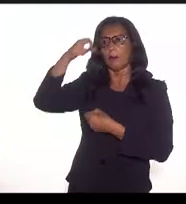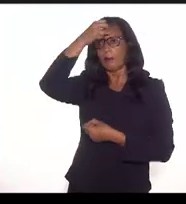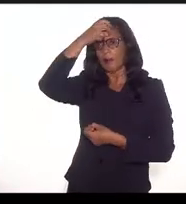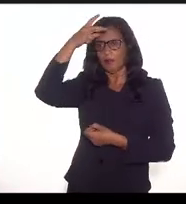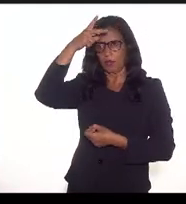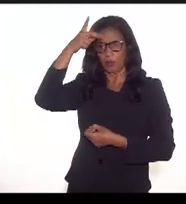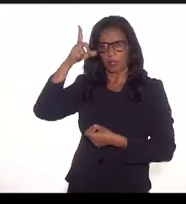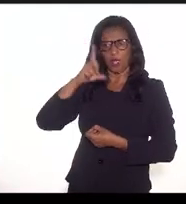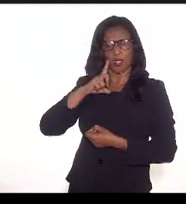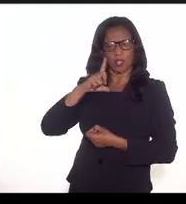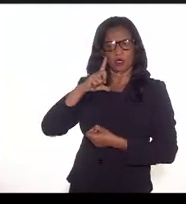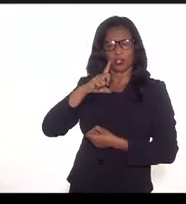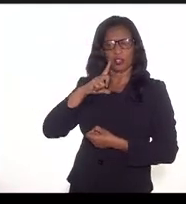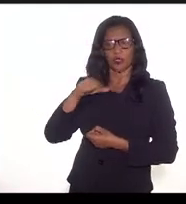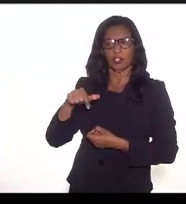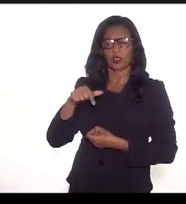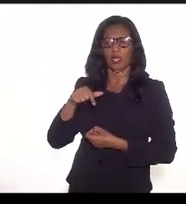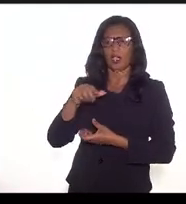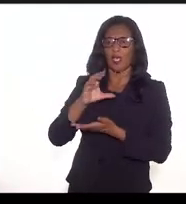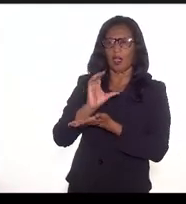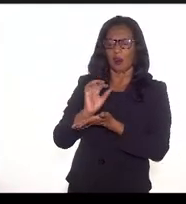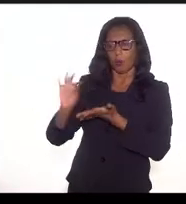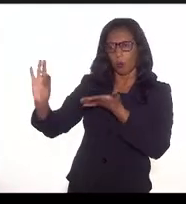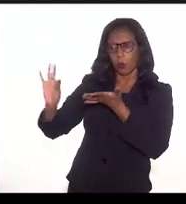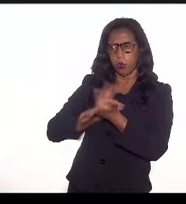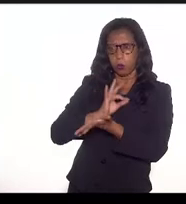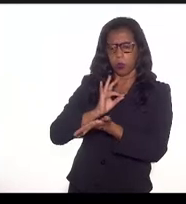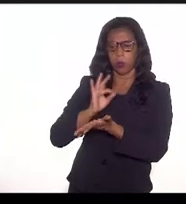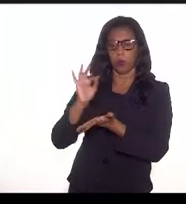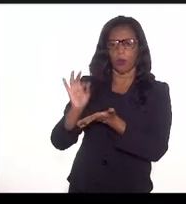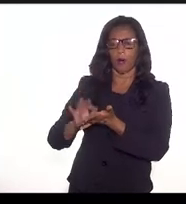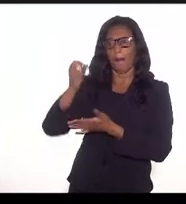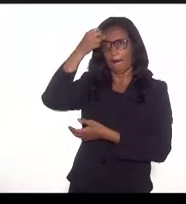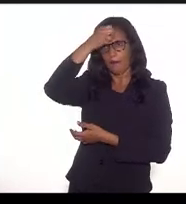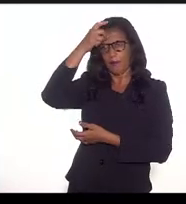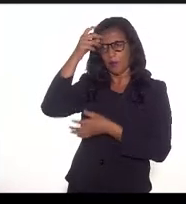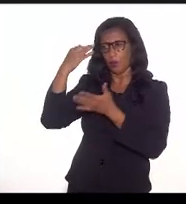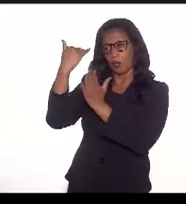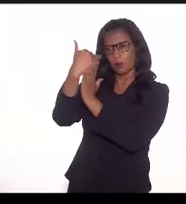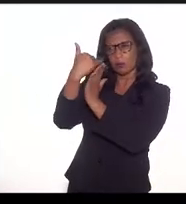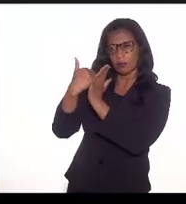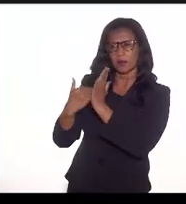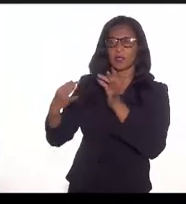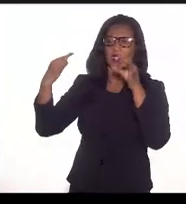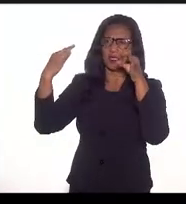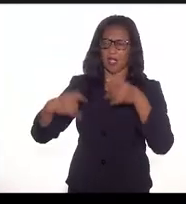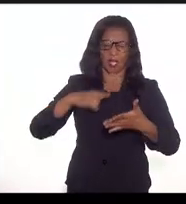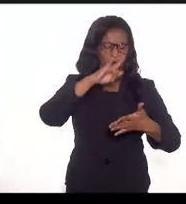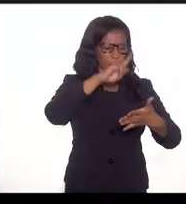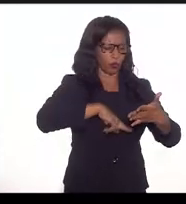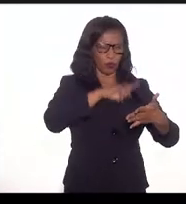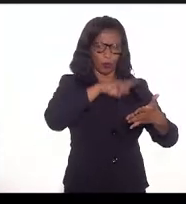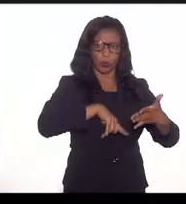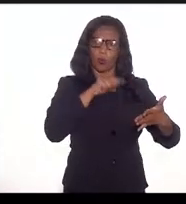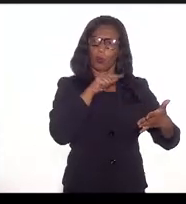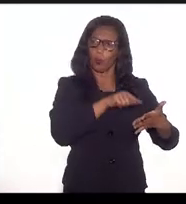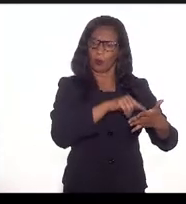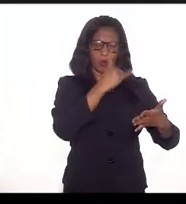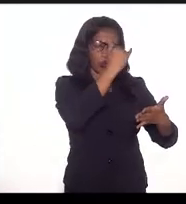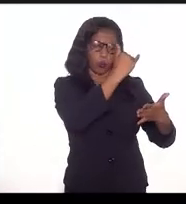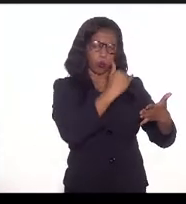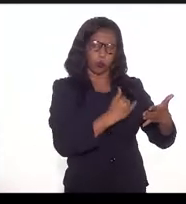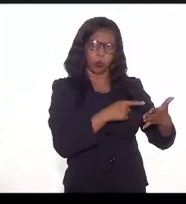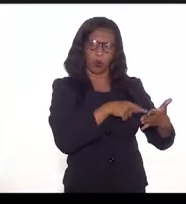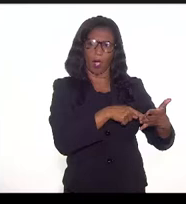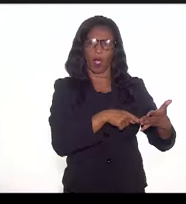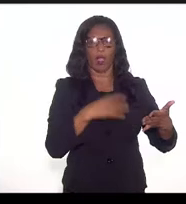né? Que é a questão do cadastro da empresa, da prefeitura está correta, ele tem que estar com todas as certidões, então isso é um gargalo. A questão